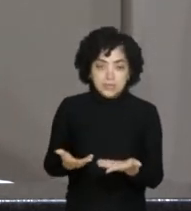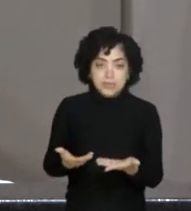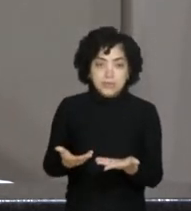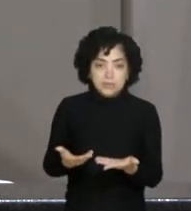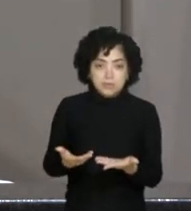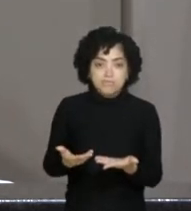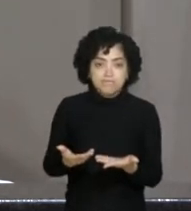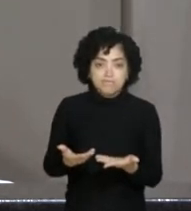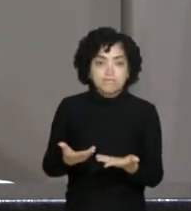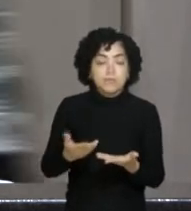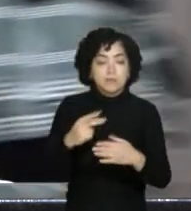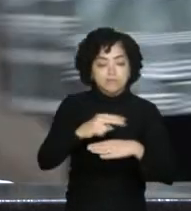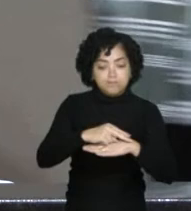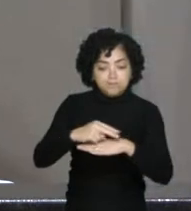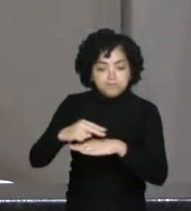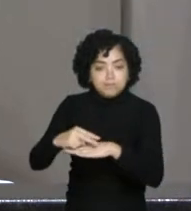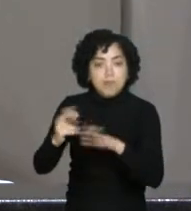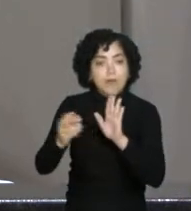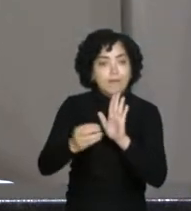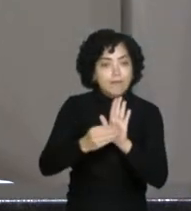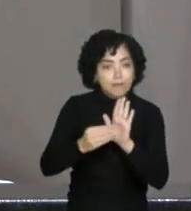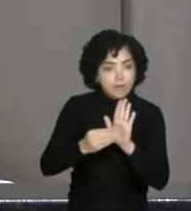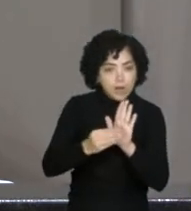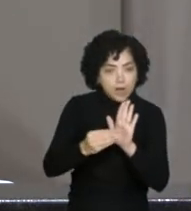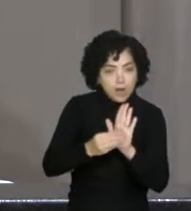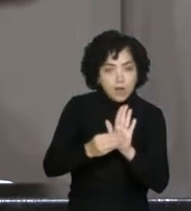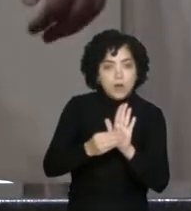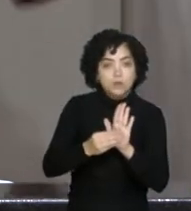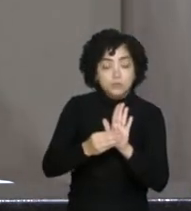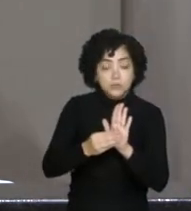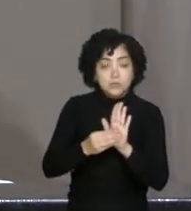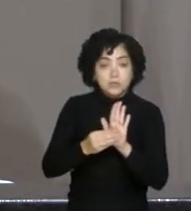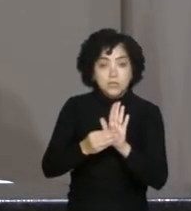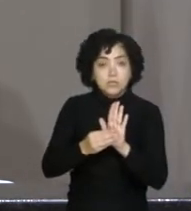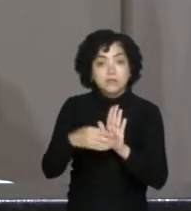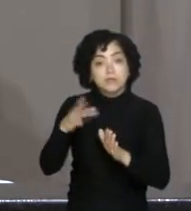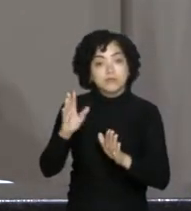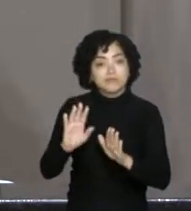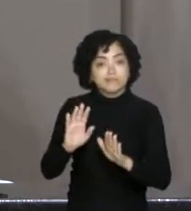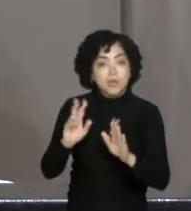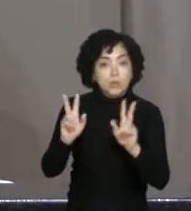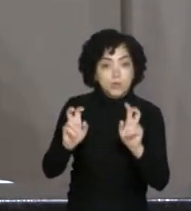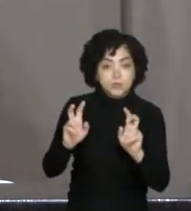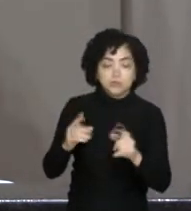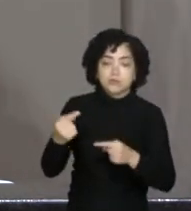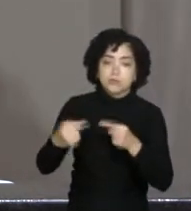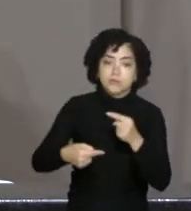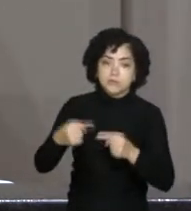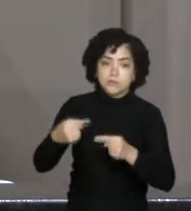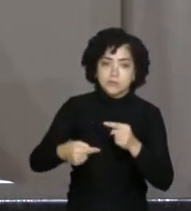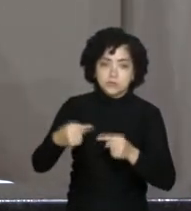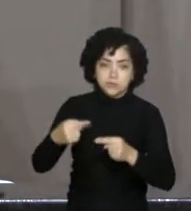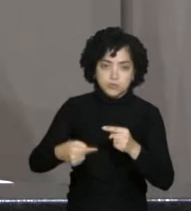grande ocupação de leitos, né, que está acontecendo em todas as regiões do nosso estado.